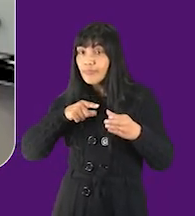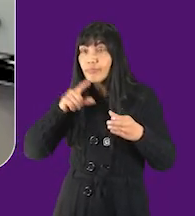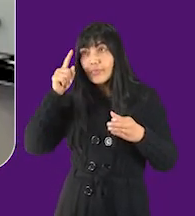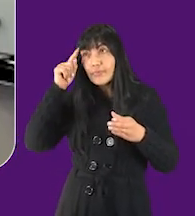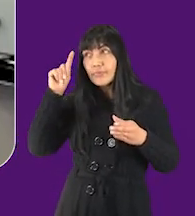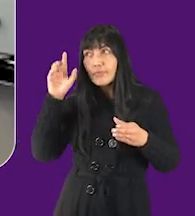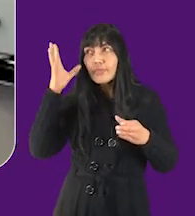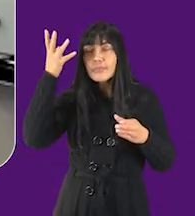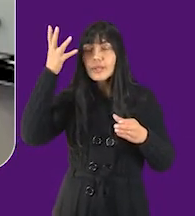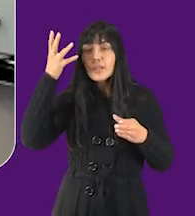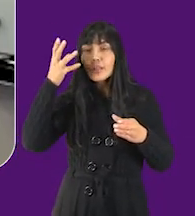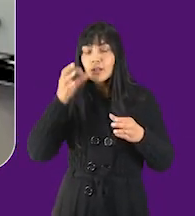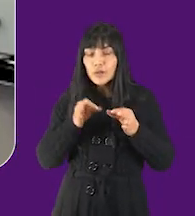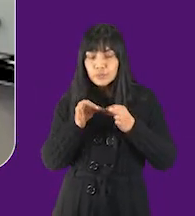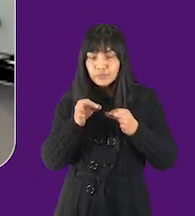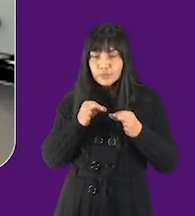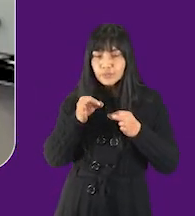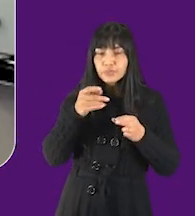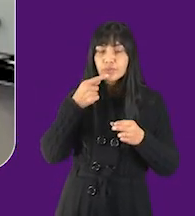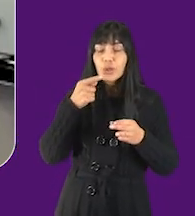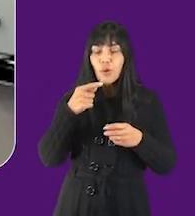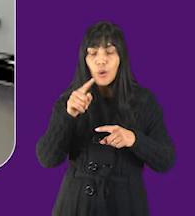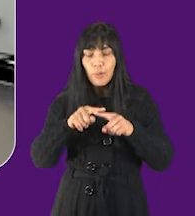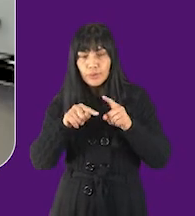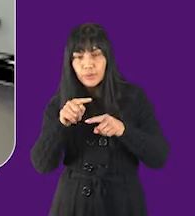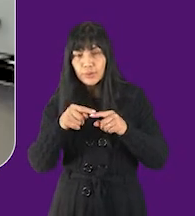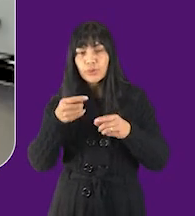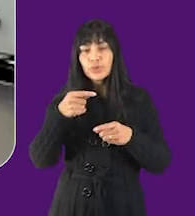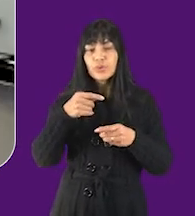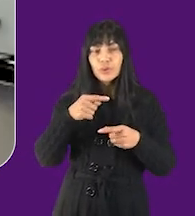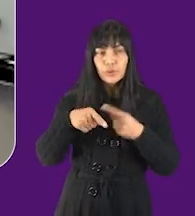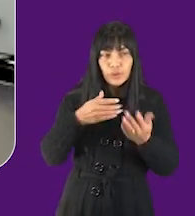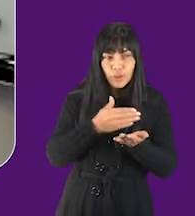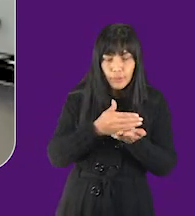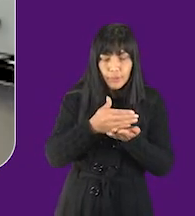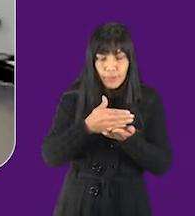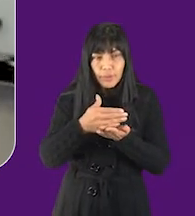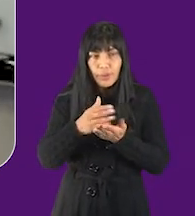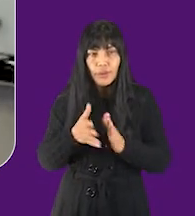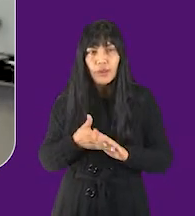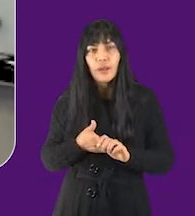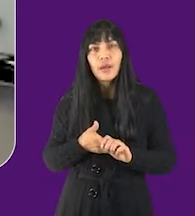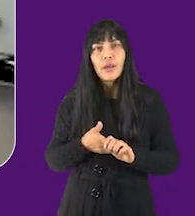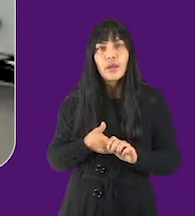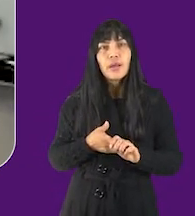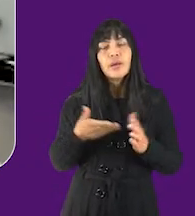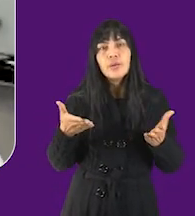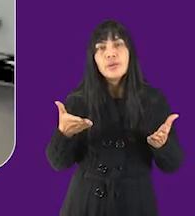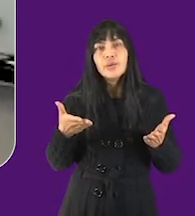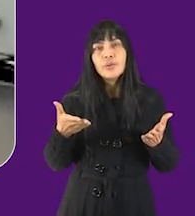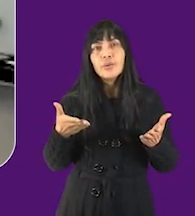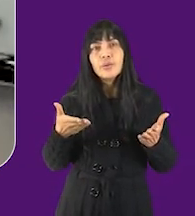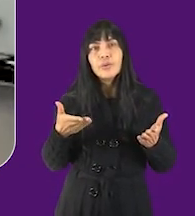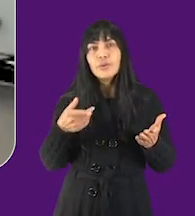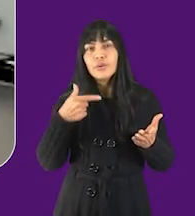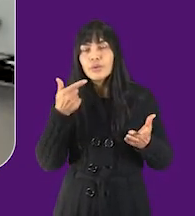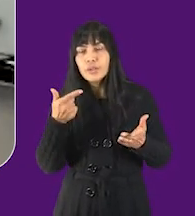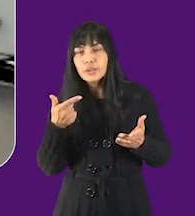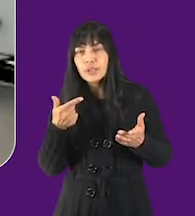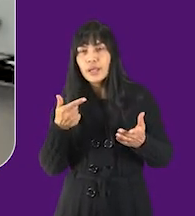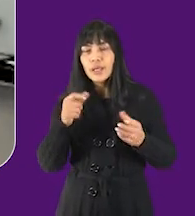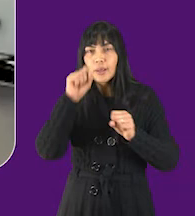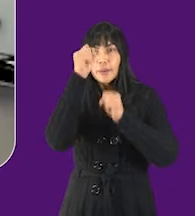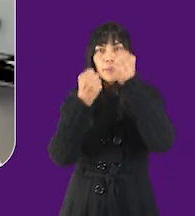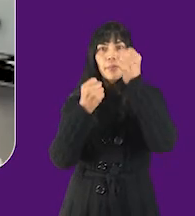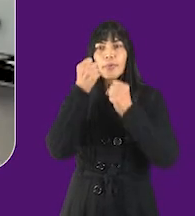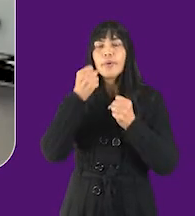a industrialização planejada de um novo produto, um novo processo, um novo equipamento, ou até mesmo a nova planta